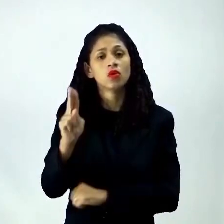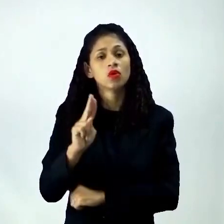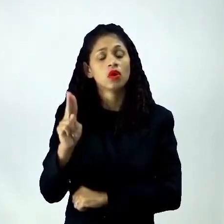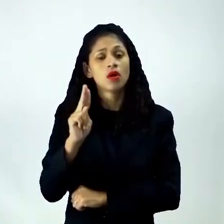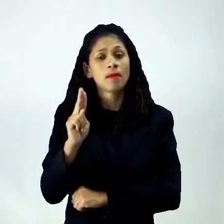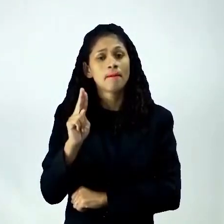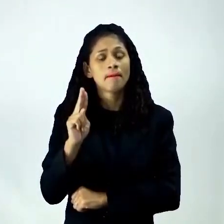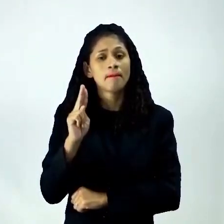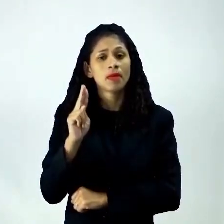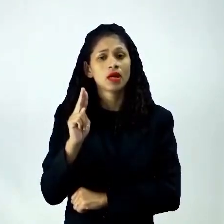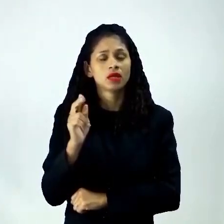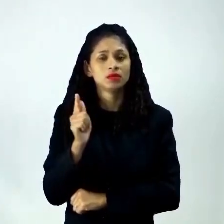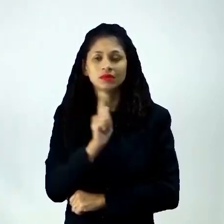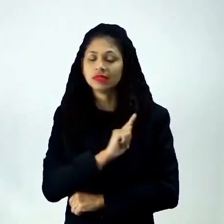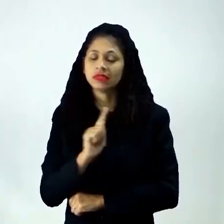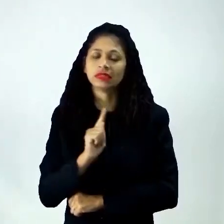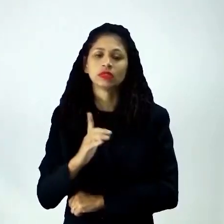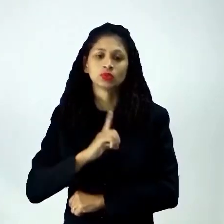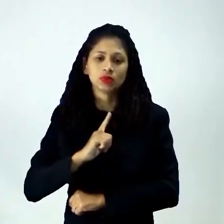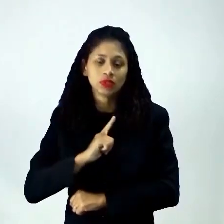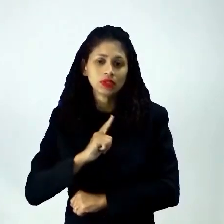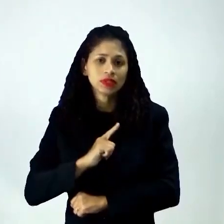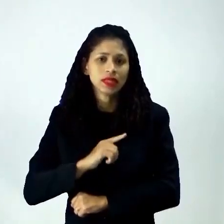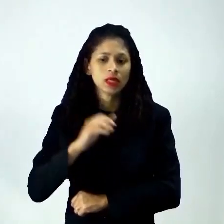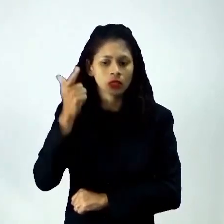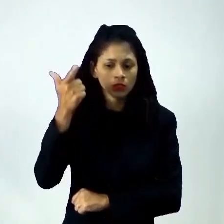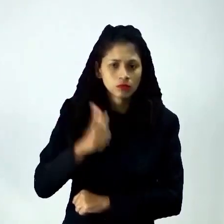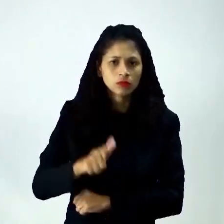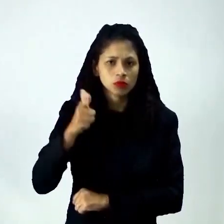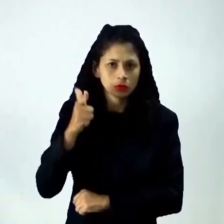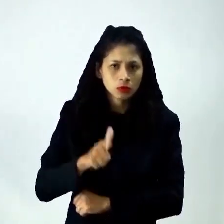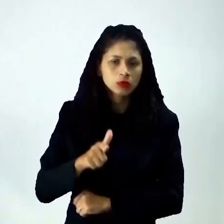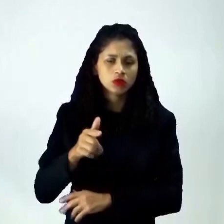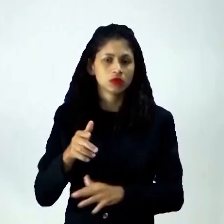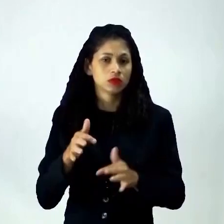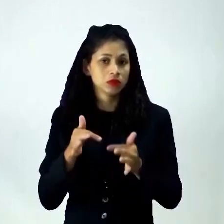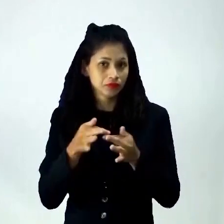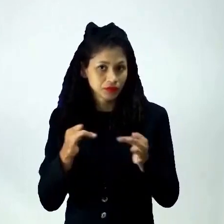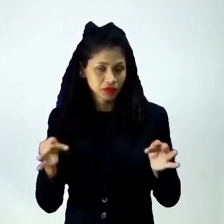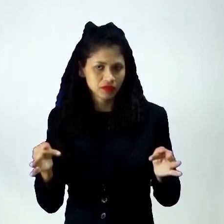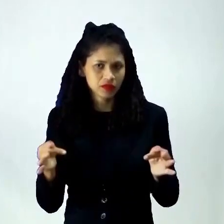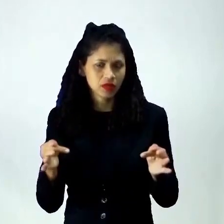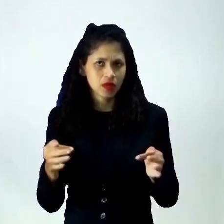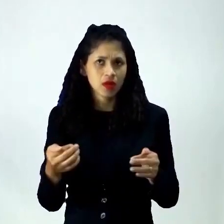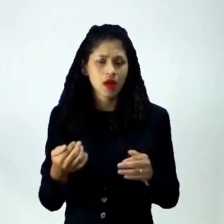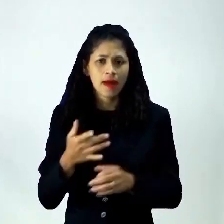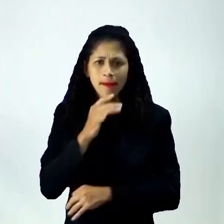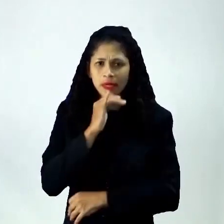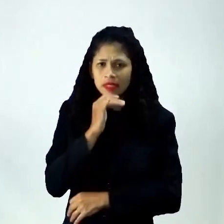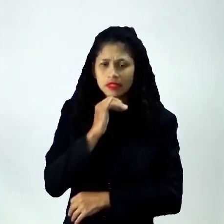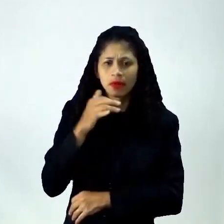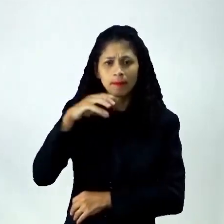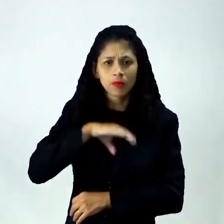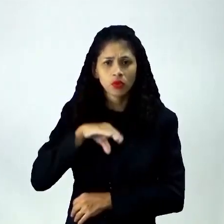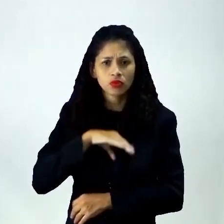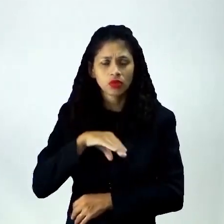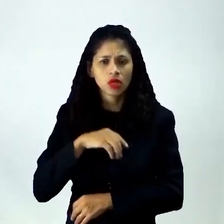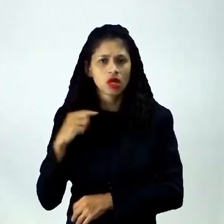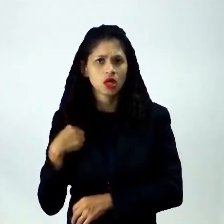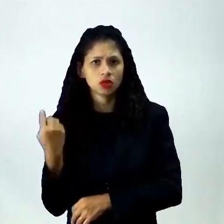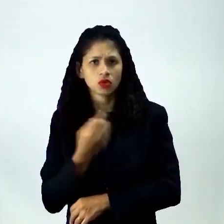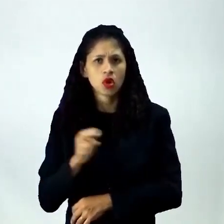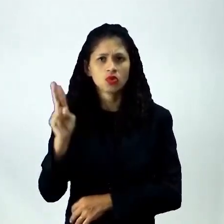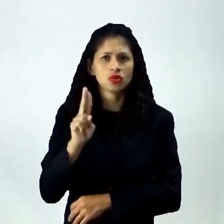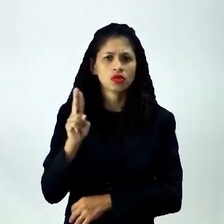em uma frase, ok? Por exemplo, em português, nós dizemos sempre ela, ela, ela em uma frase. Então, para